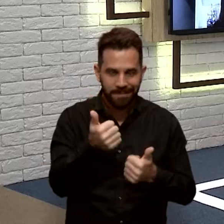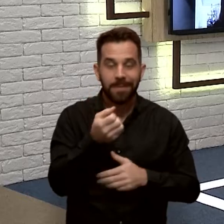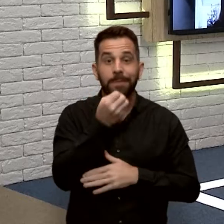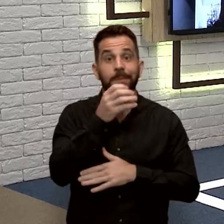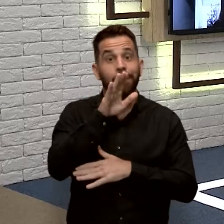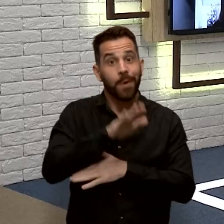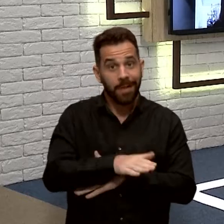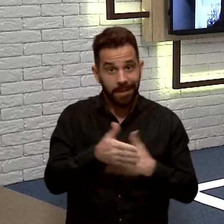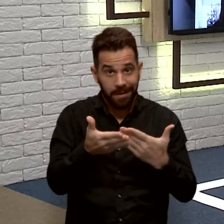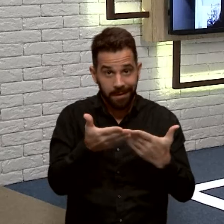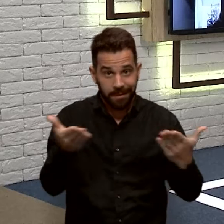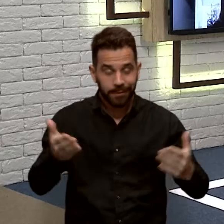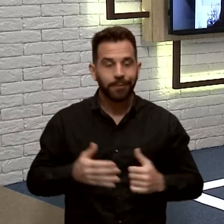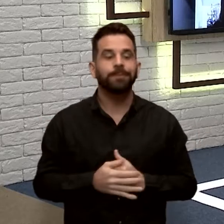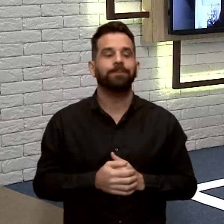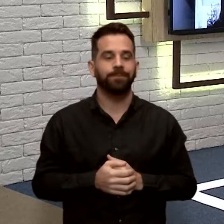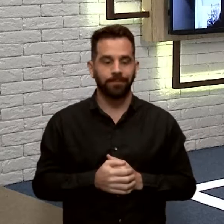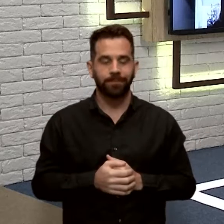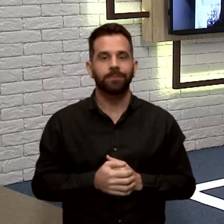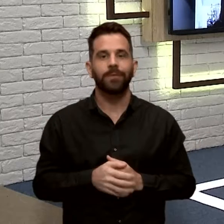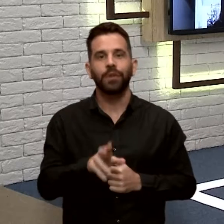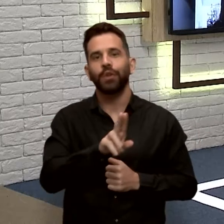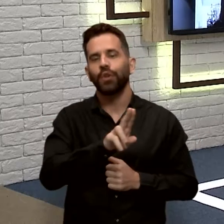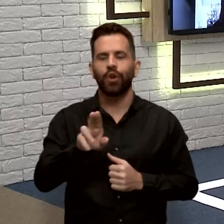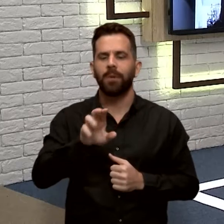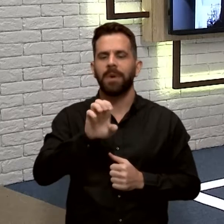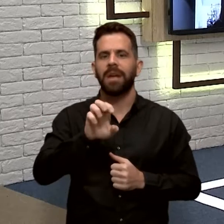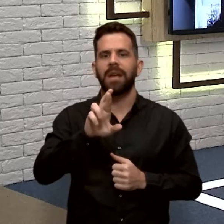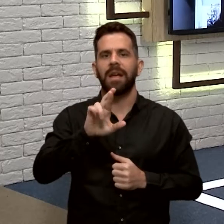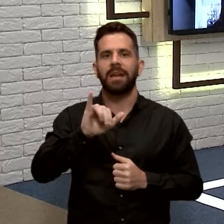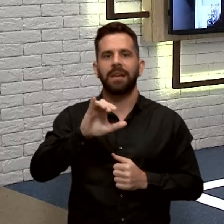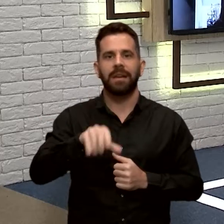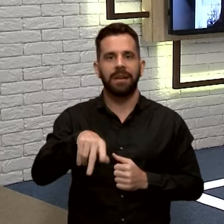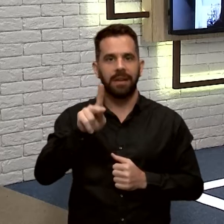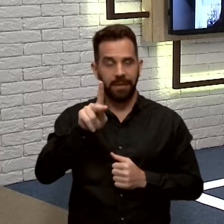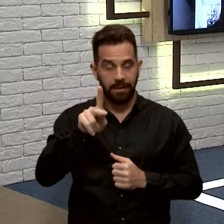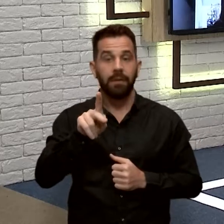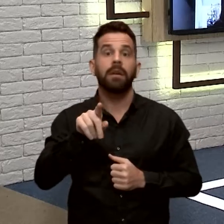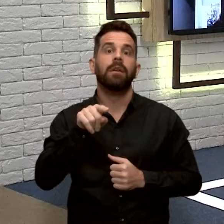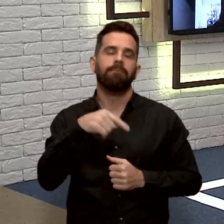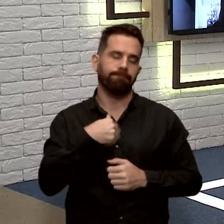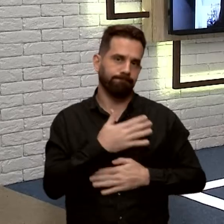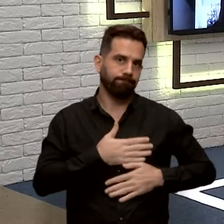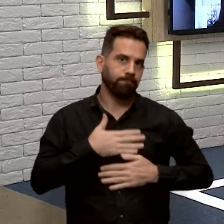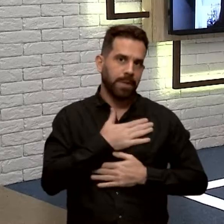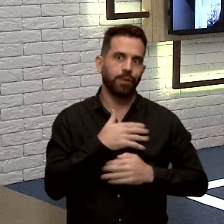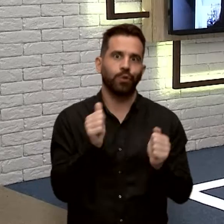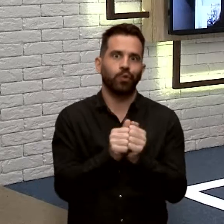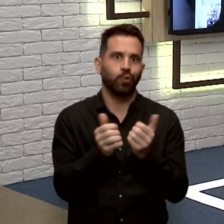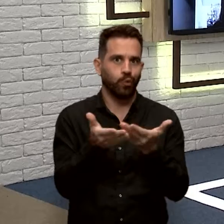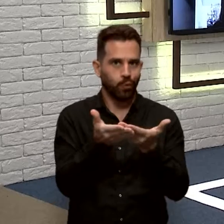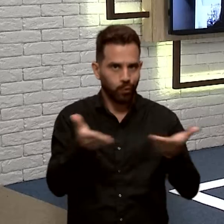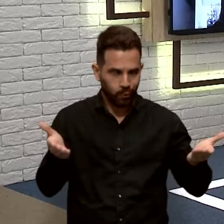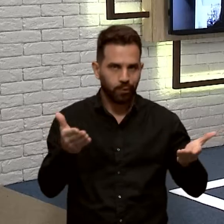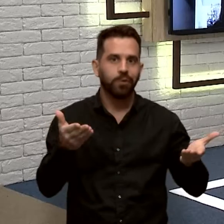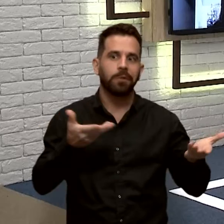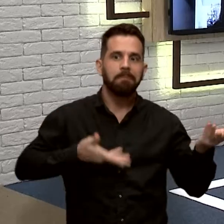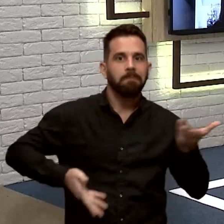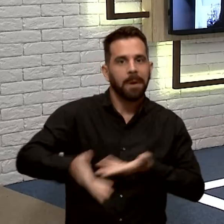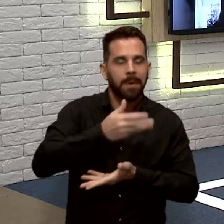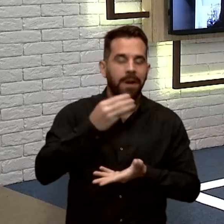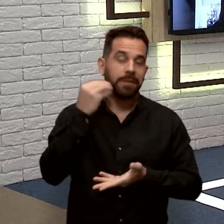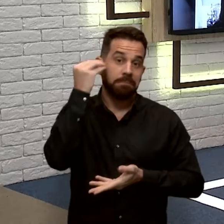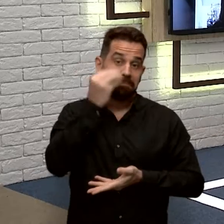tudo bem? Meu nome é Eric e é um prazer estar aqui com vocês dividindo essa